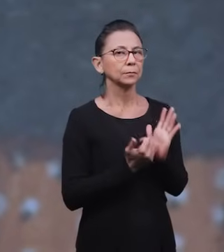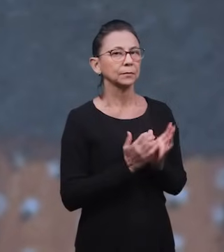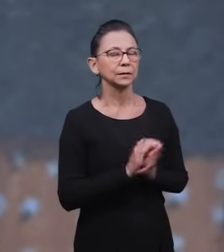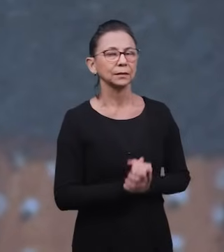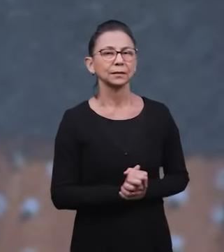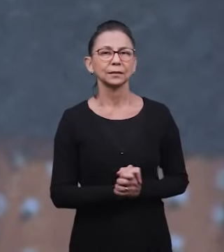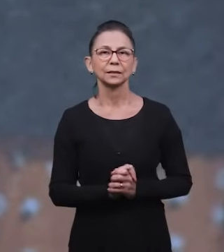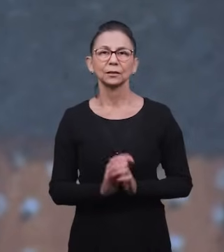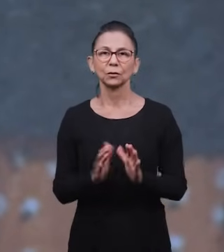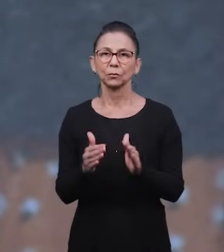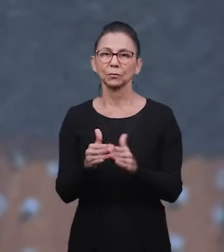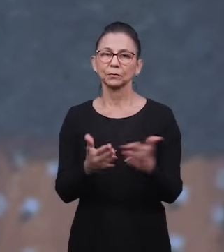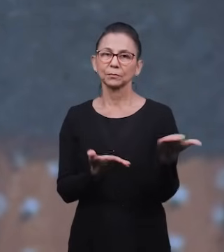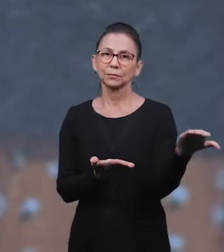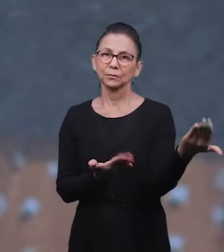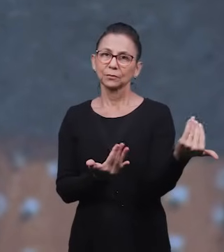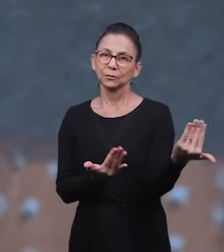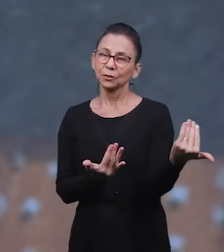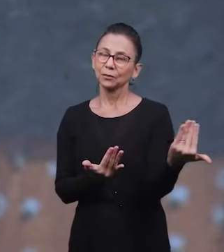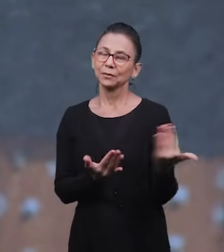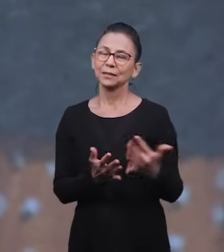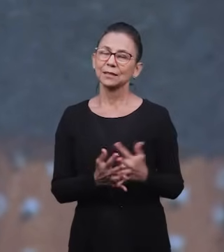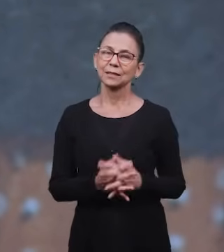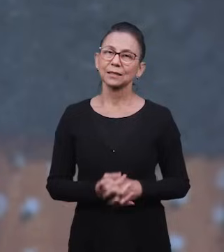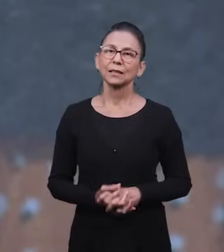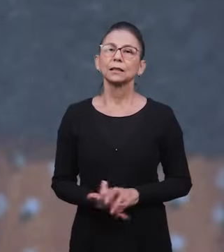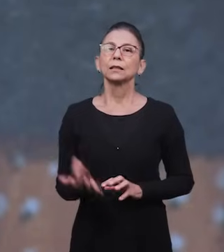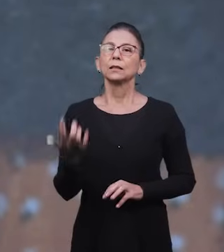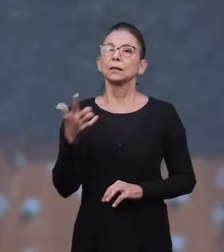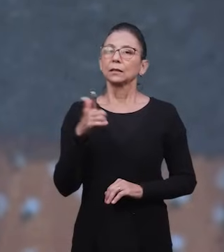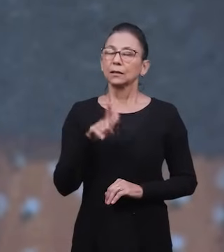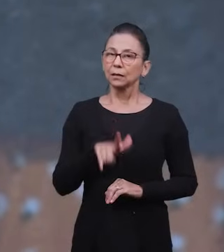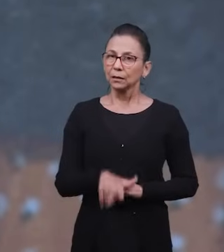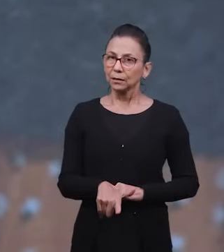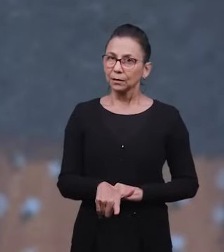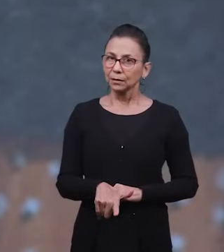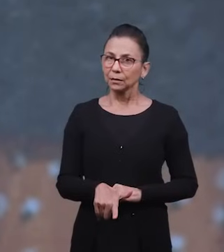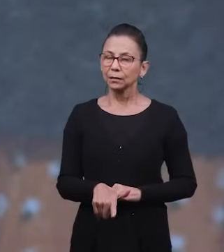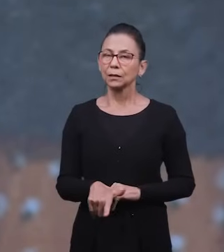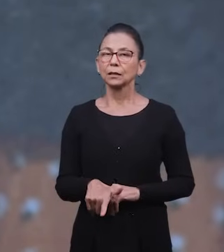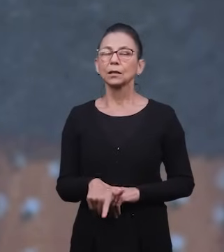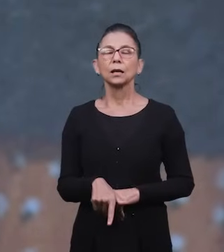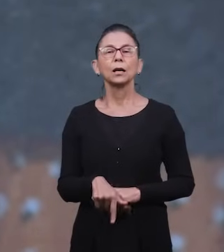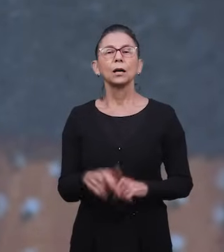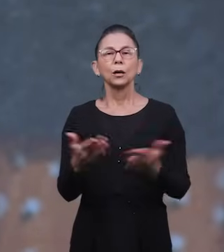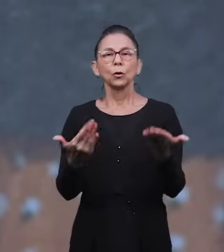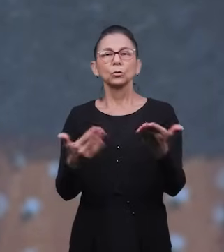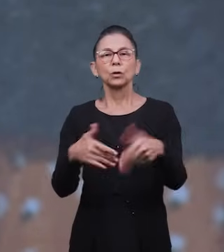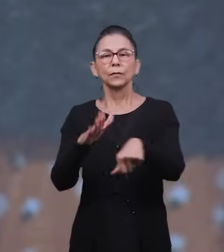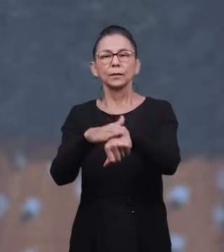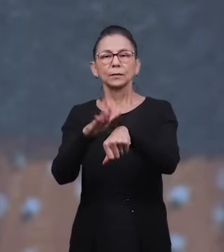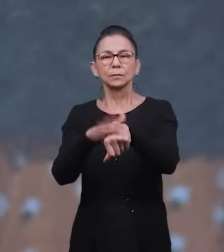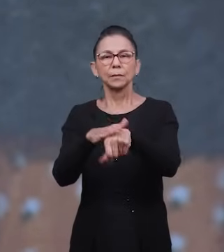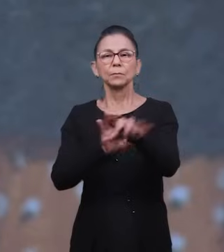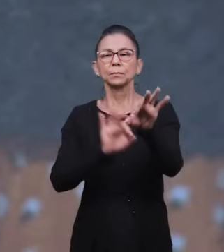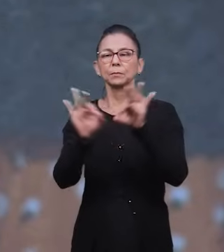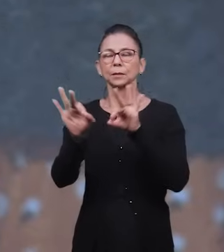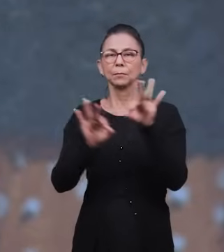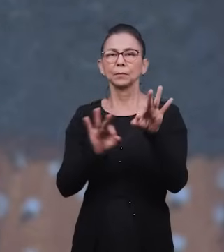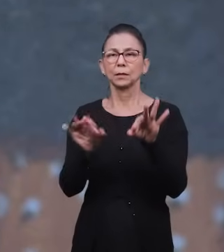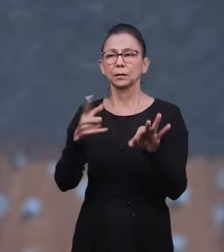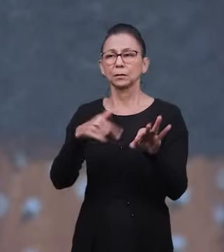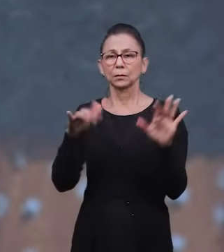dos jovens, ou para os jovens, e eu sempre volto a repetir que é feito por jovens, né? A gente está aqui